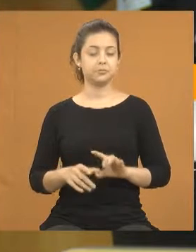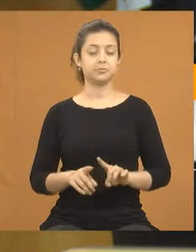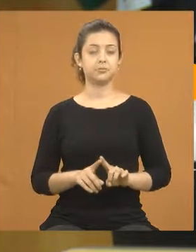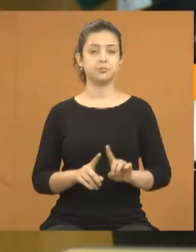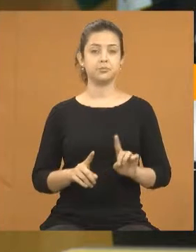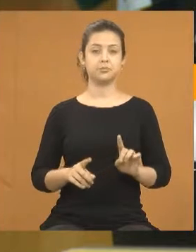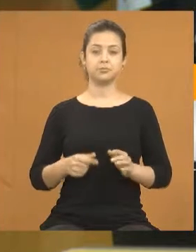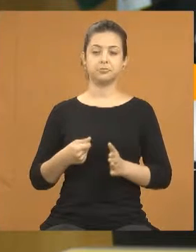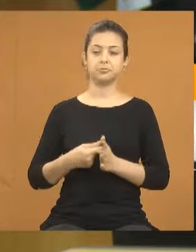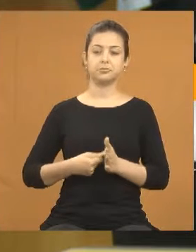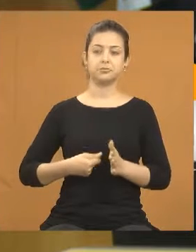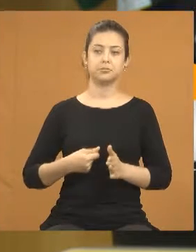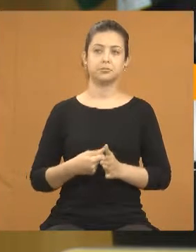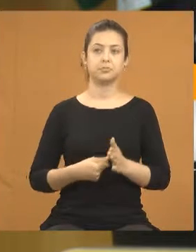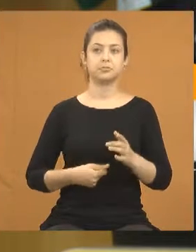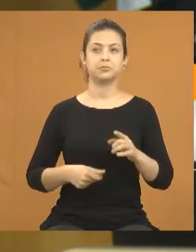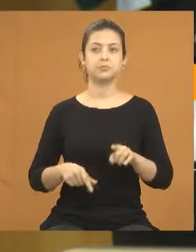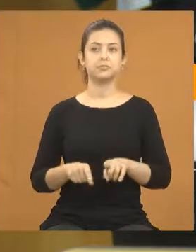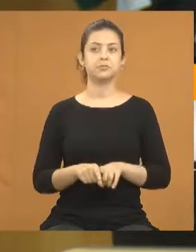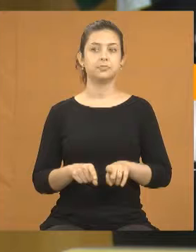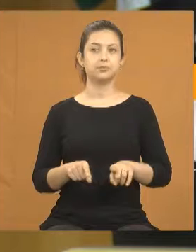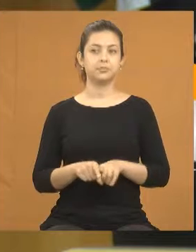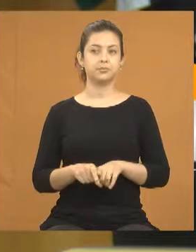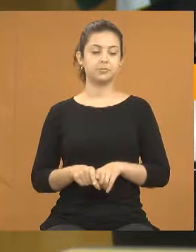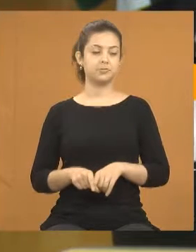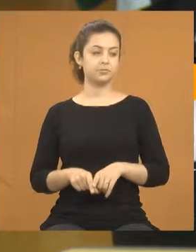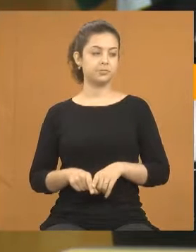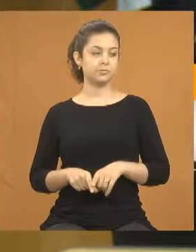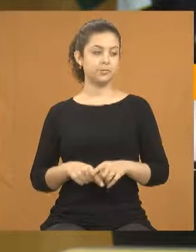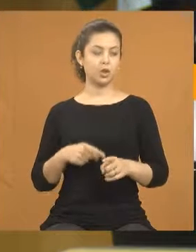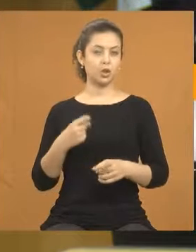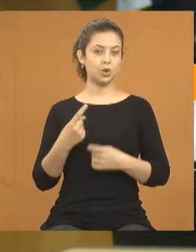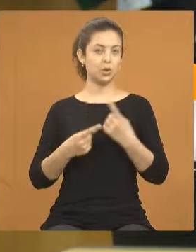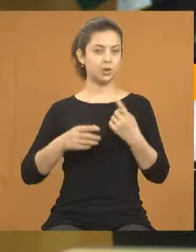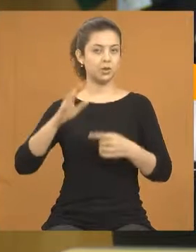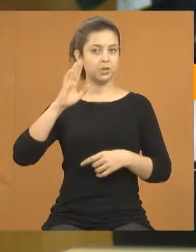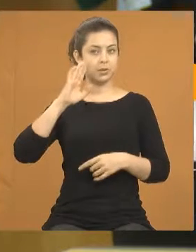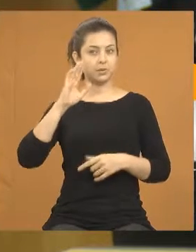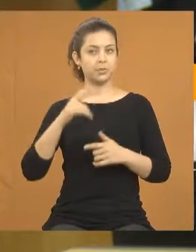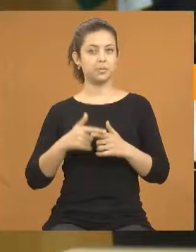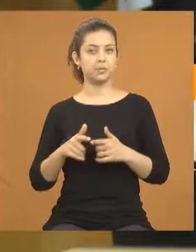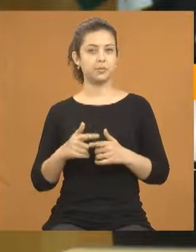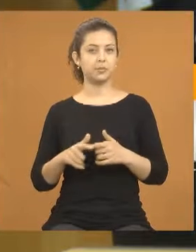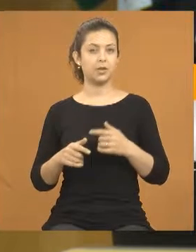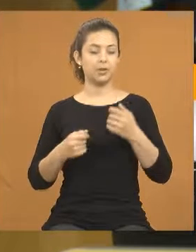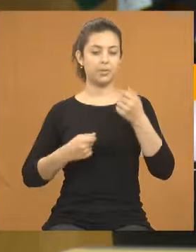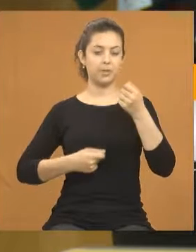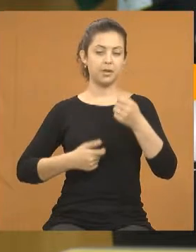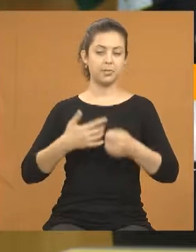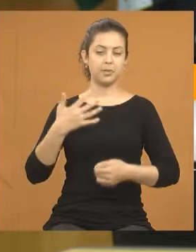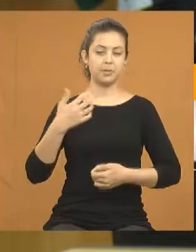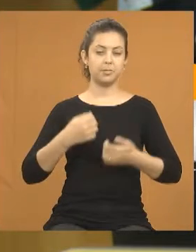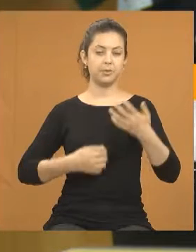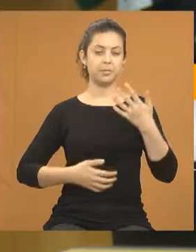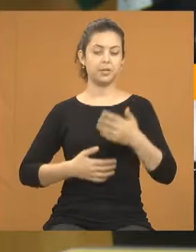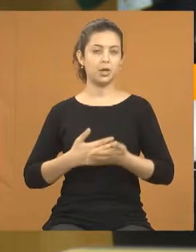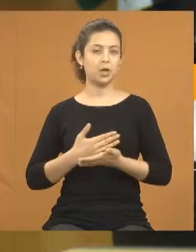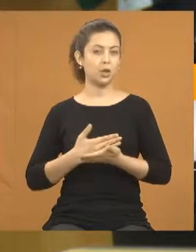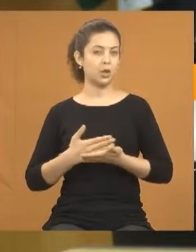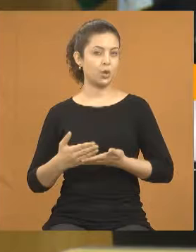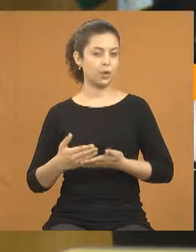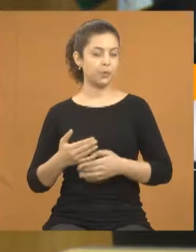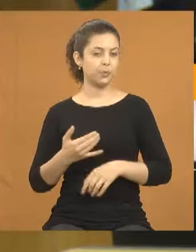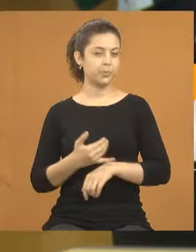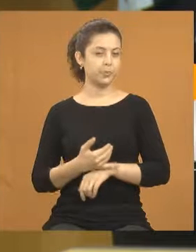gente tem que cobrar também. E um dos principais problemas que a gente falou desde o começo da